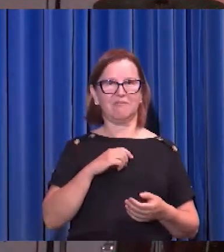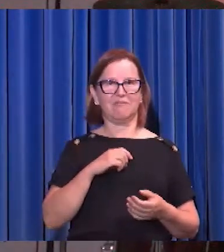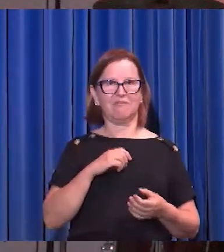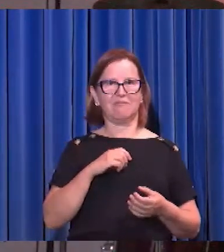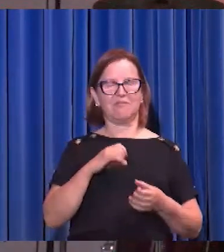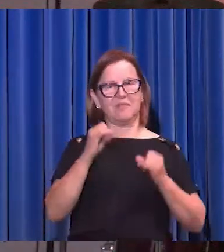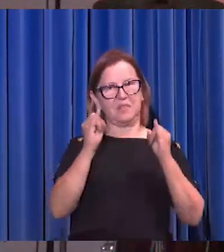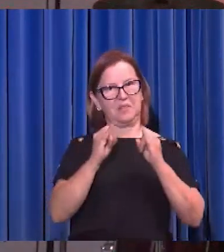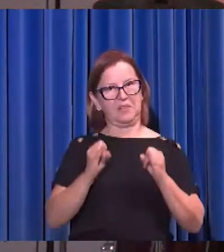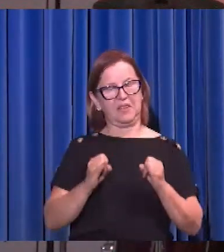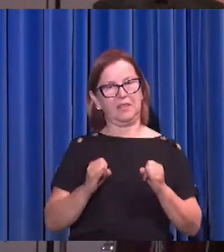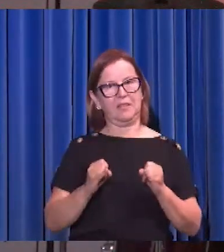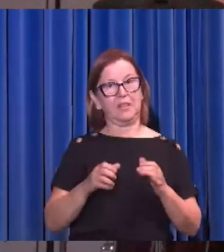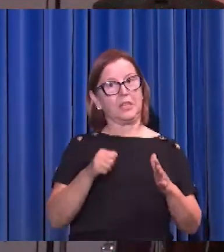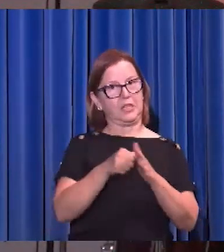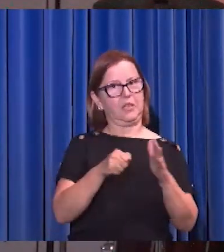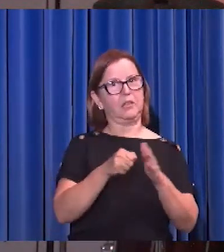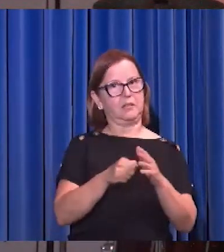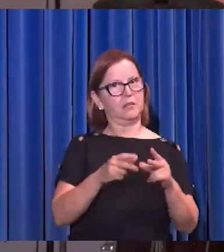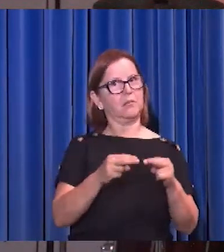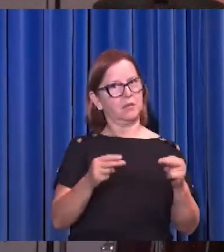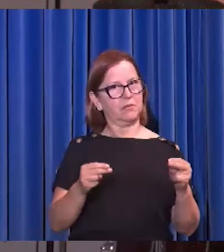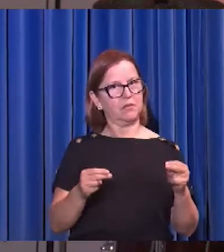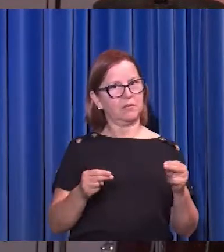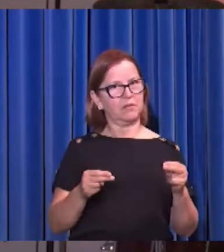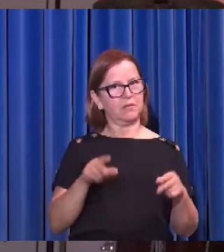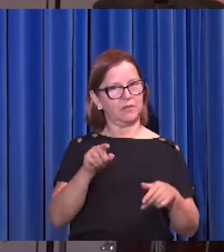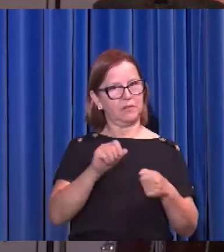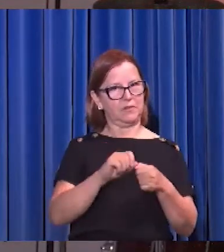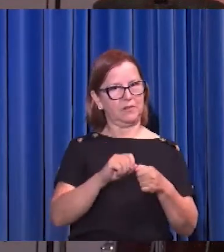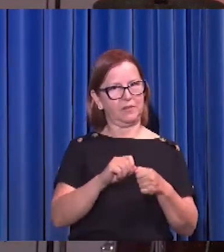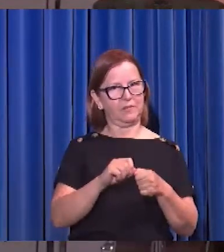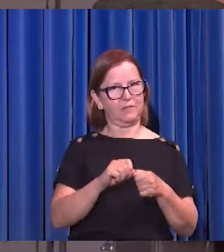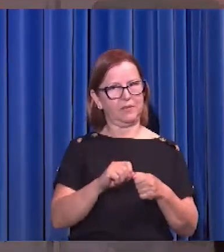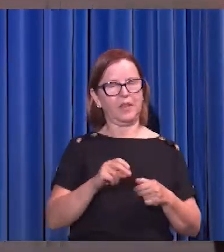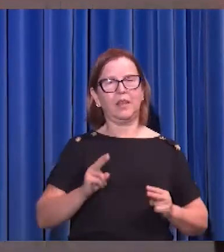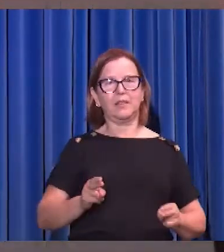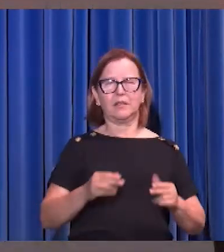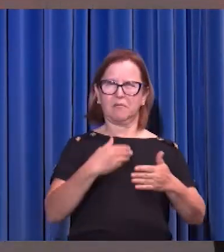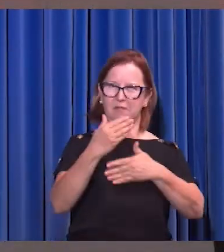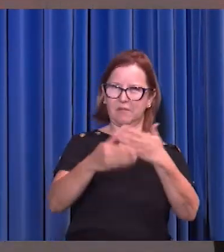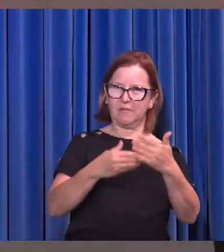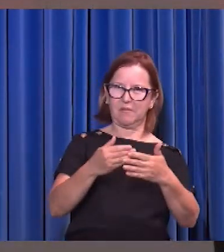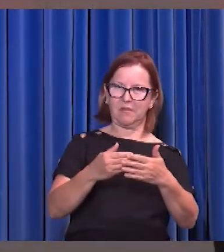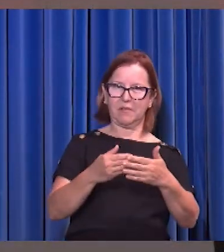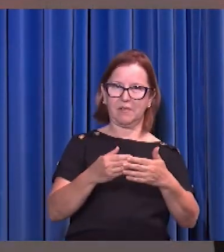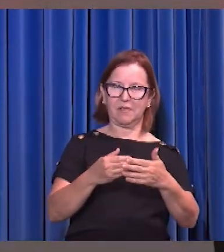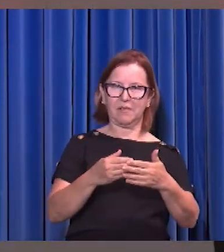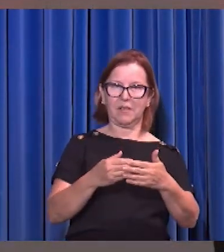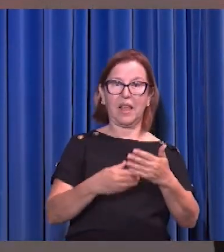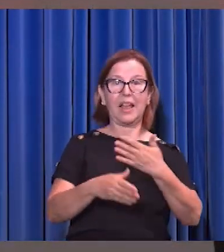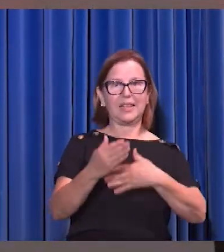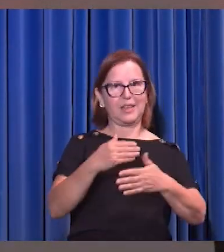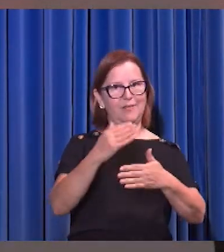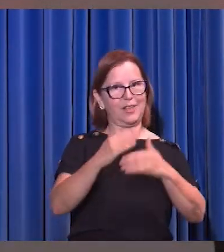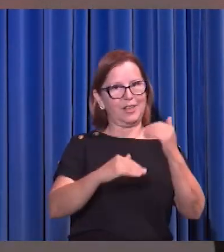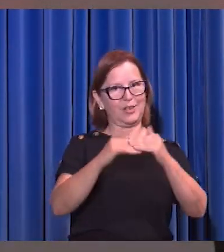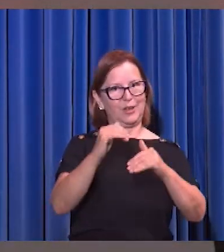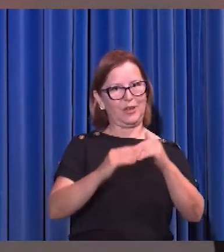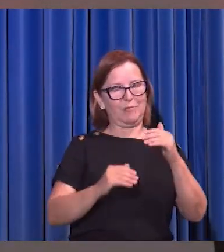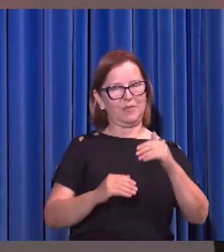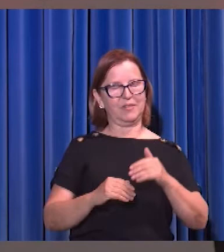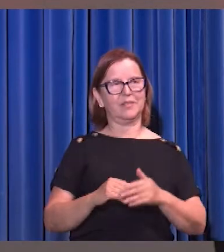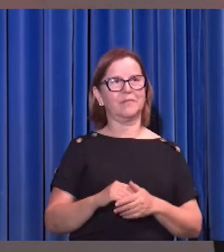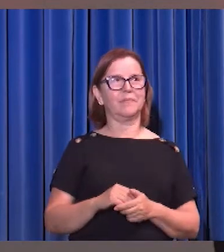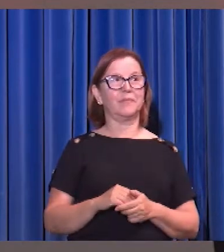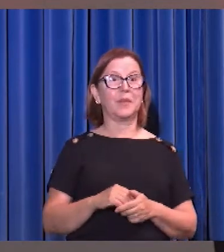exigir alguma coisa de você. Então é sempre uma barganha, mediante obras, que o ser humano é